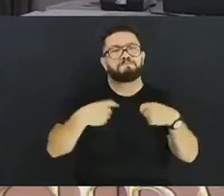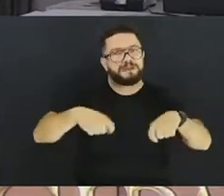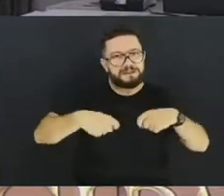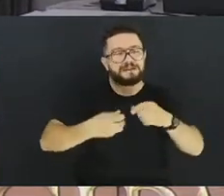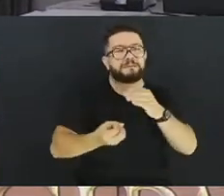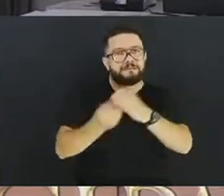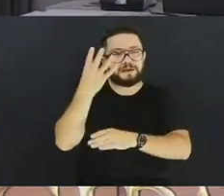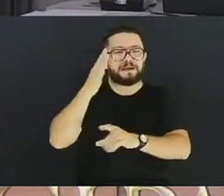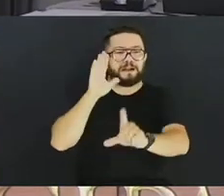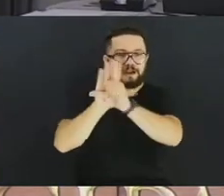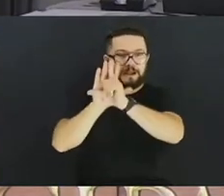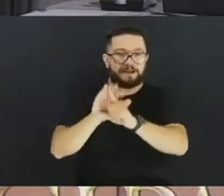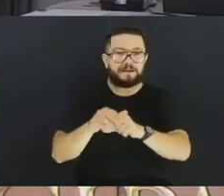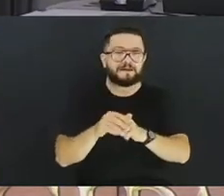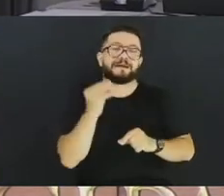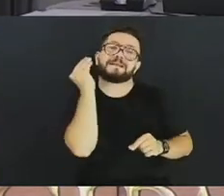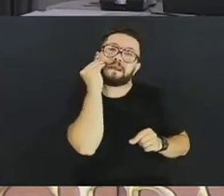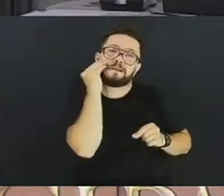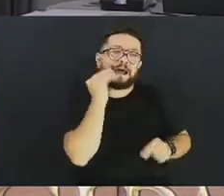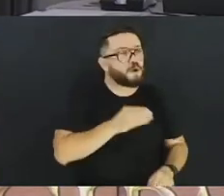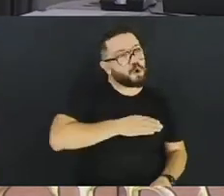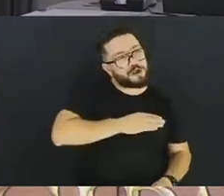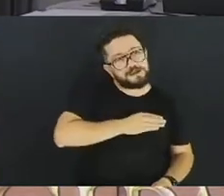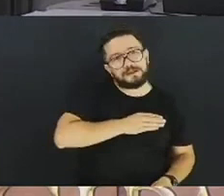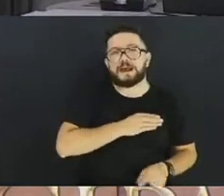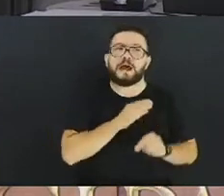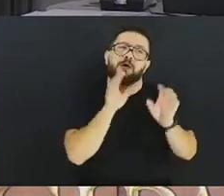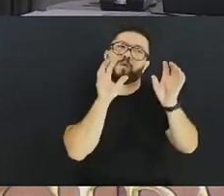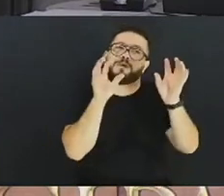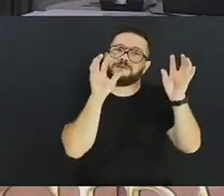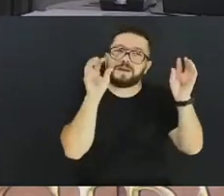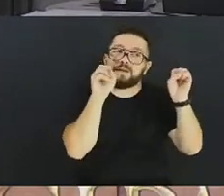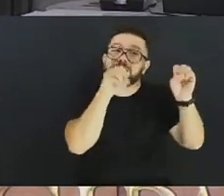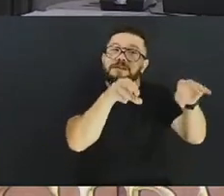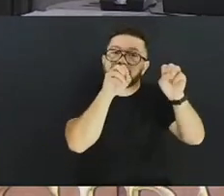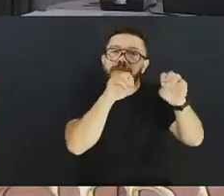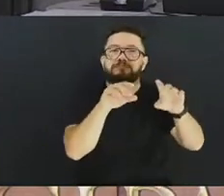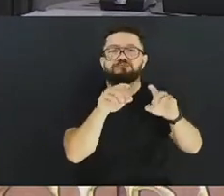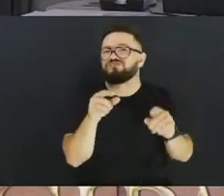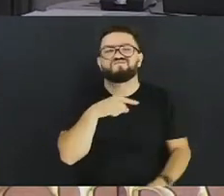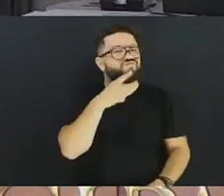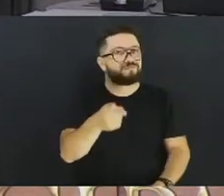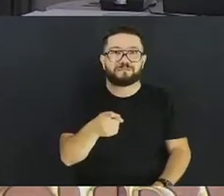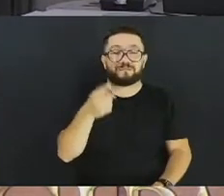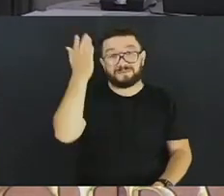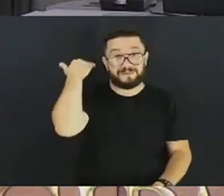pelo coração, não deu. Tentaram salvar ela pela caneta, piorou. E nós estamos